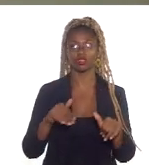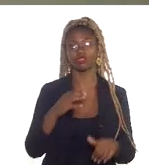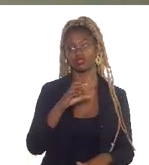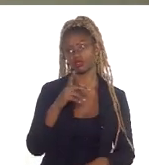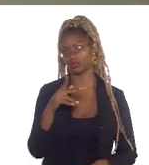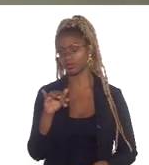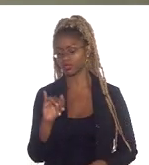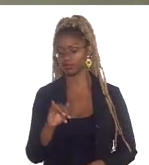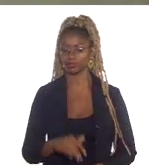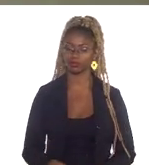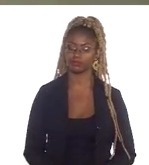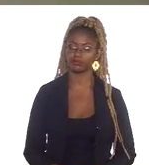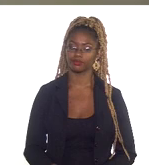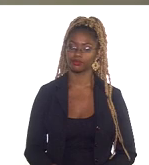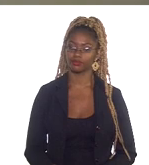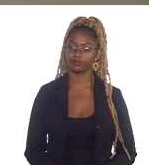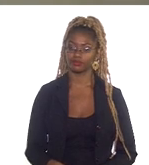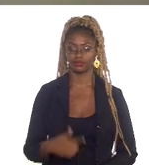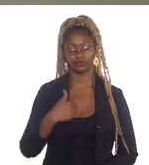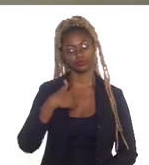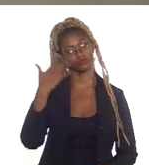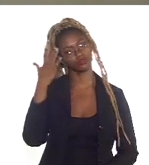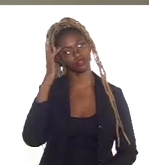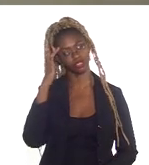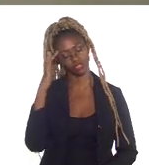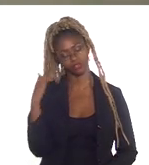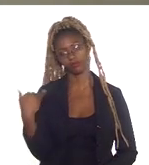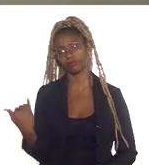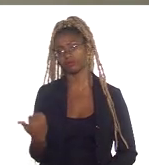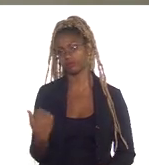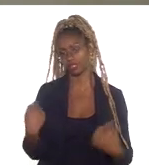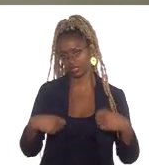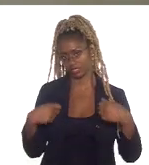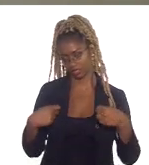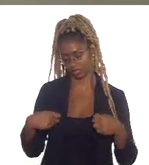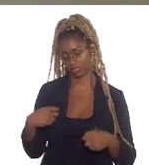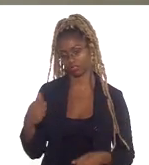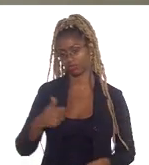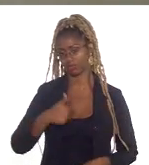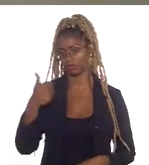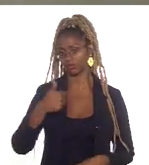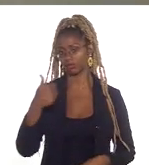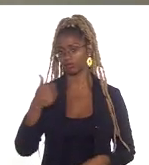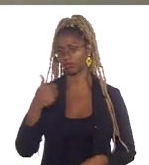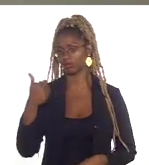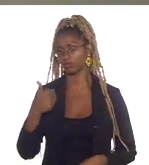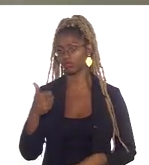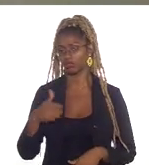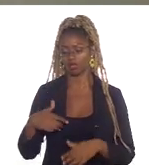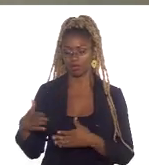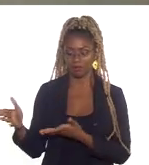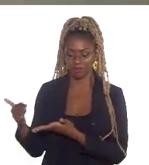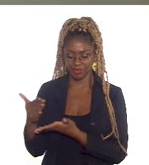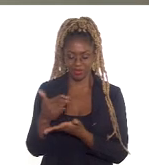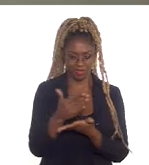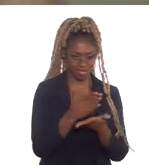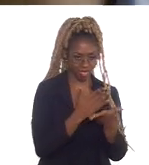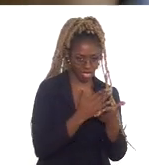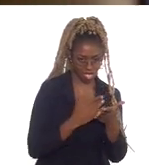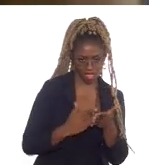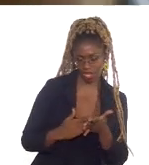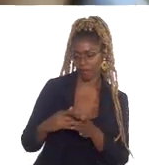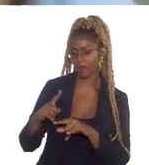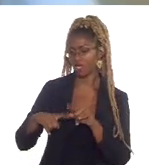CPI. Eu considero que a gente primeiro deve ter o máximo de elementos na mão para depois